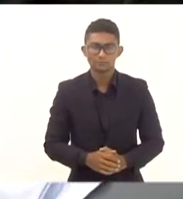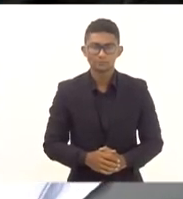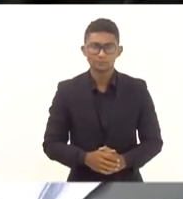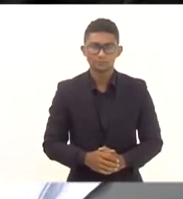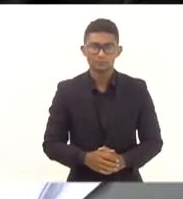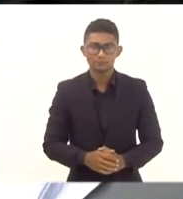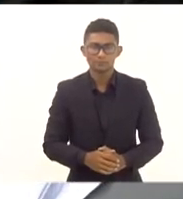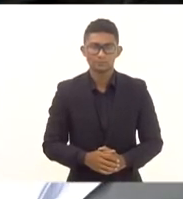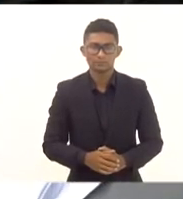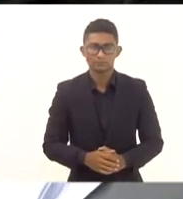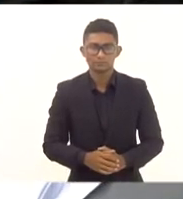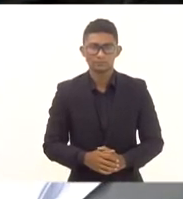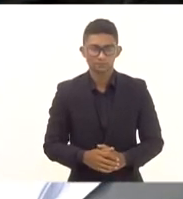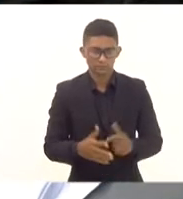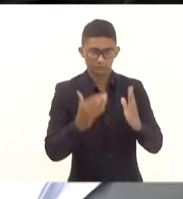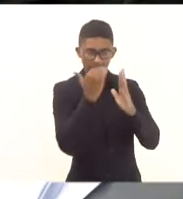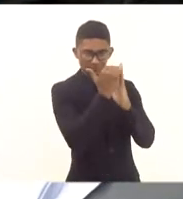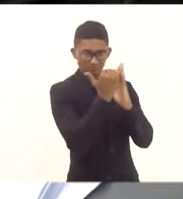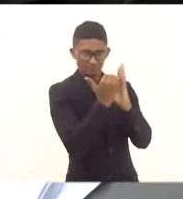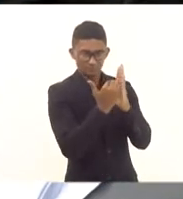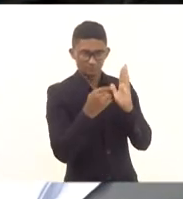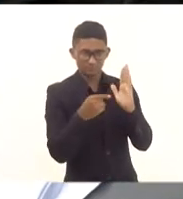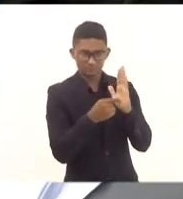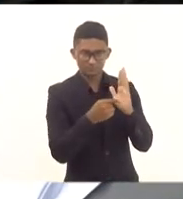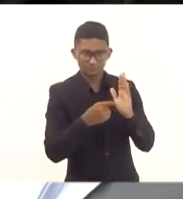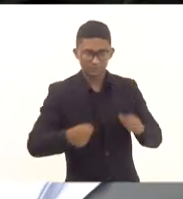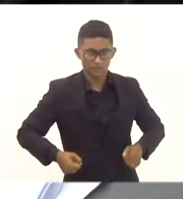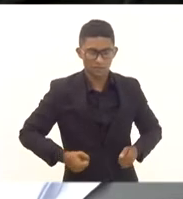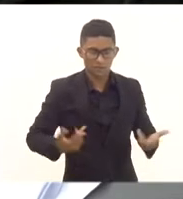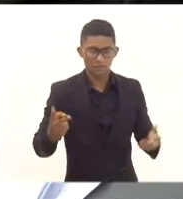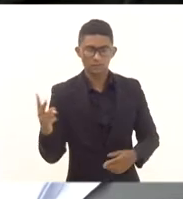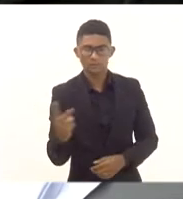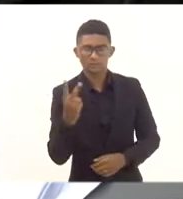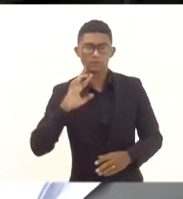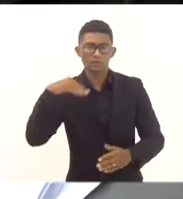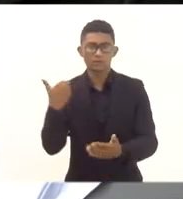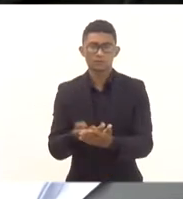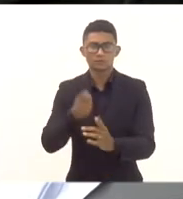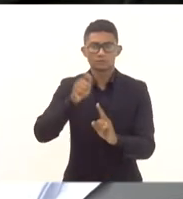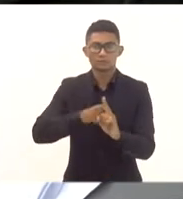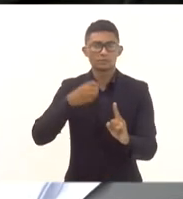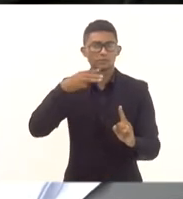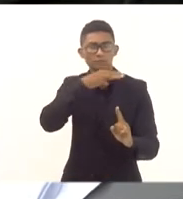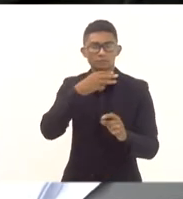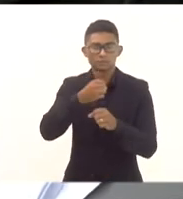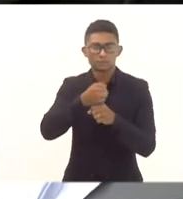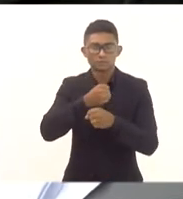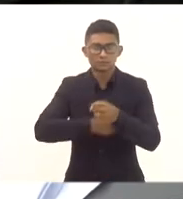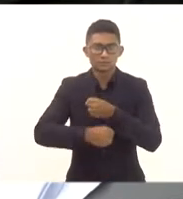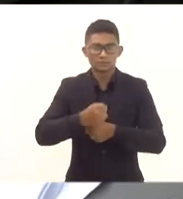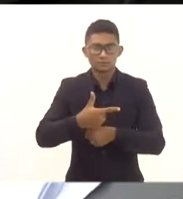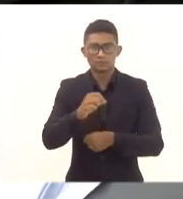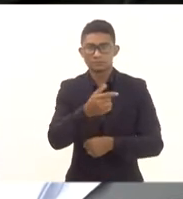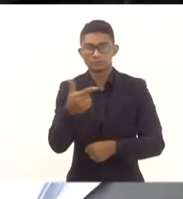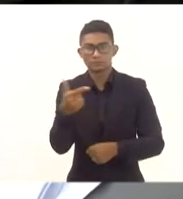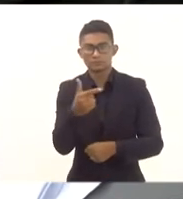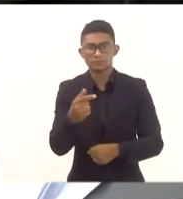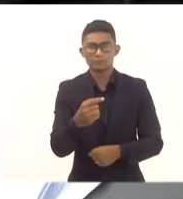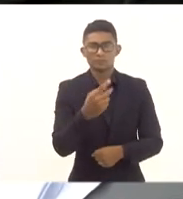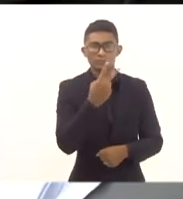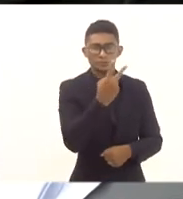o valor gasto no programa Até março de 2022 foi 280 milhões